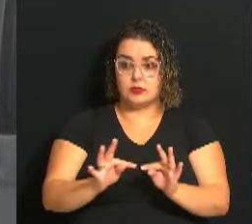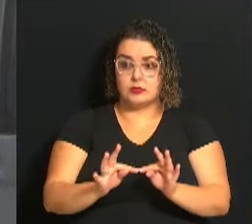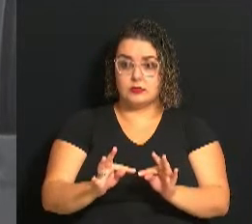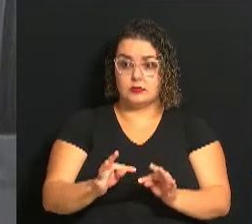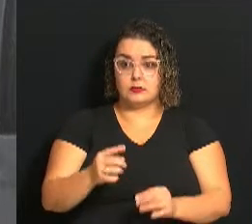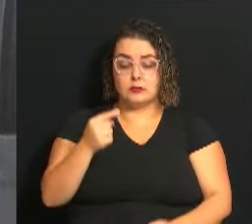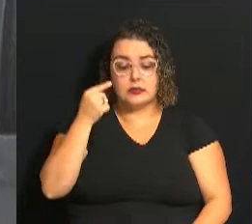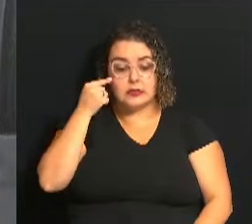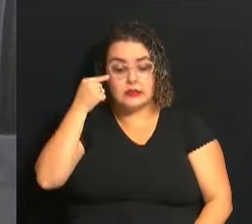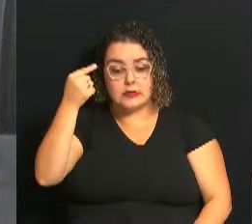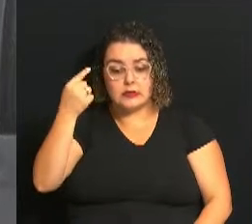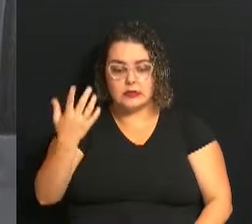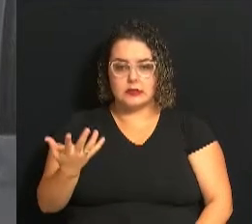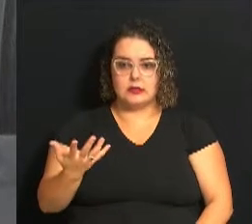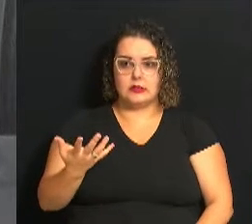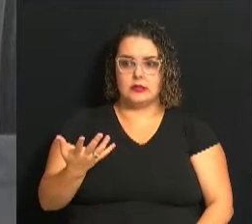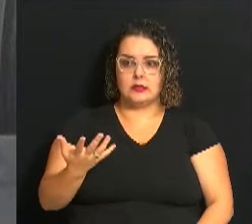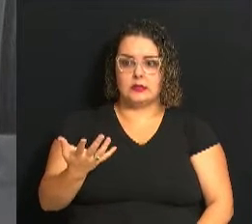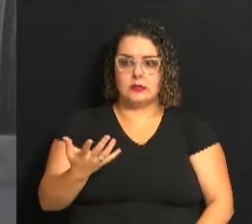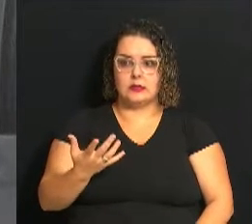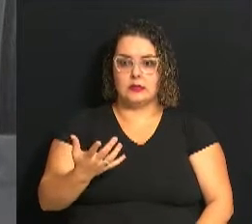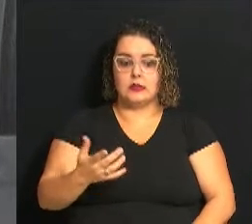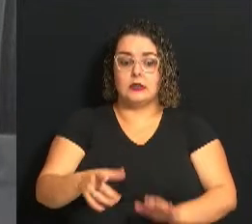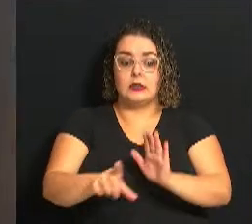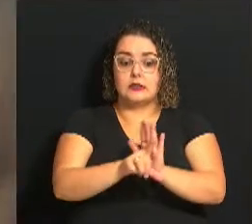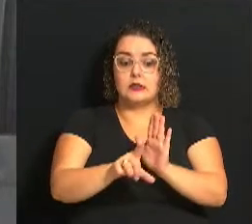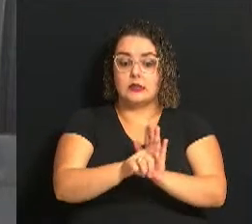de onde esse dispositivo será aplicado.